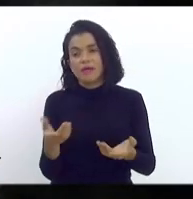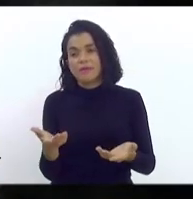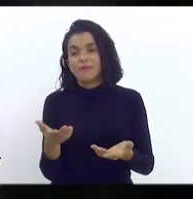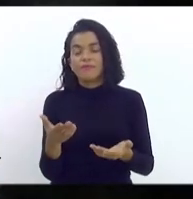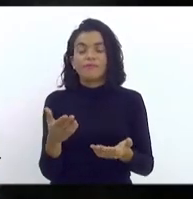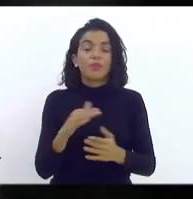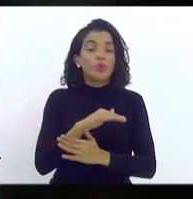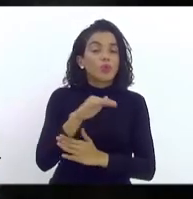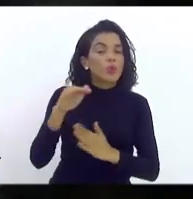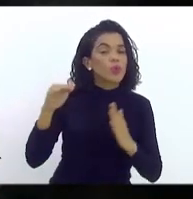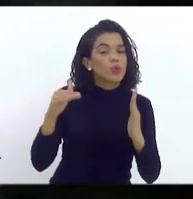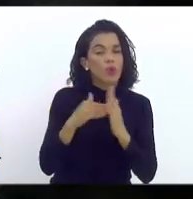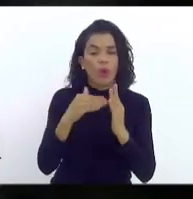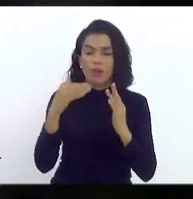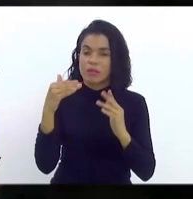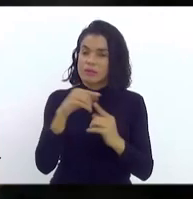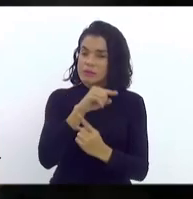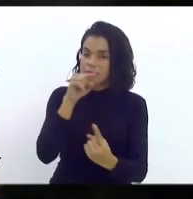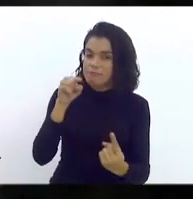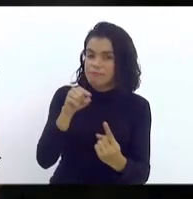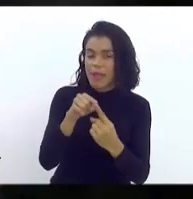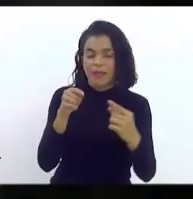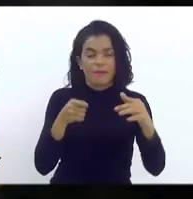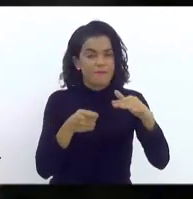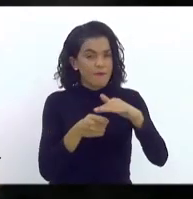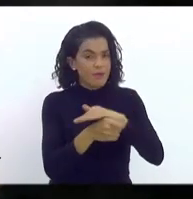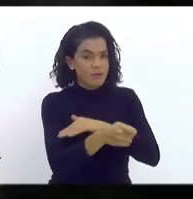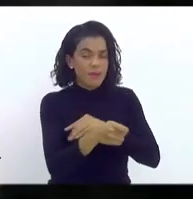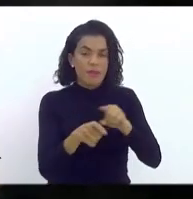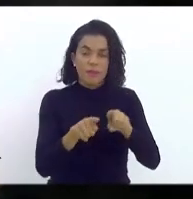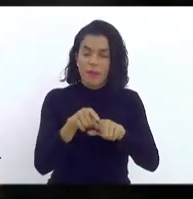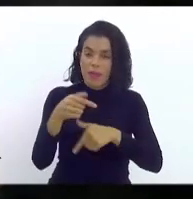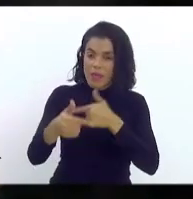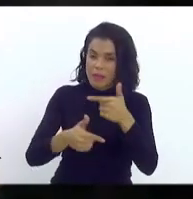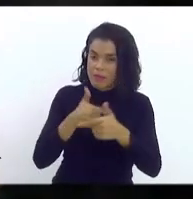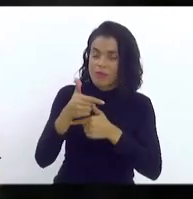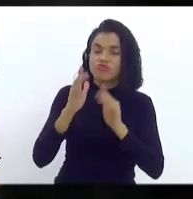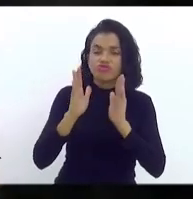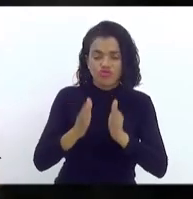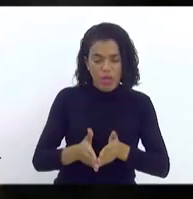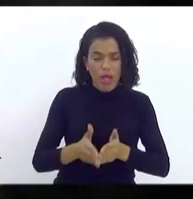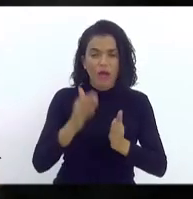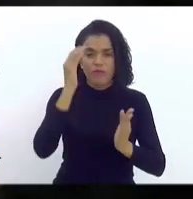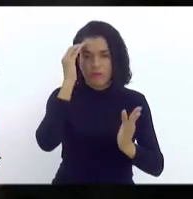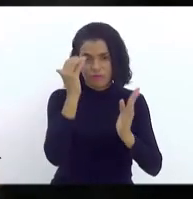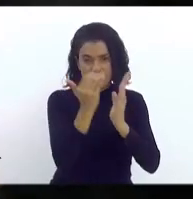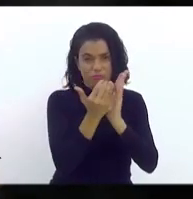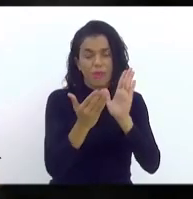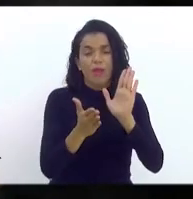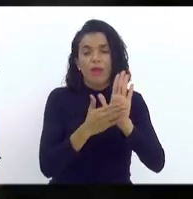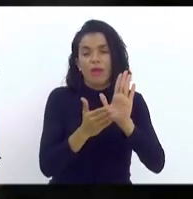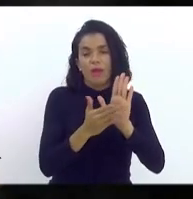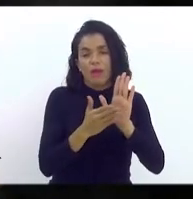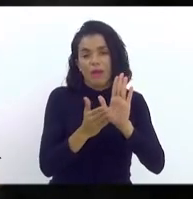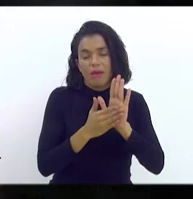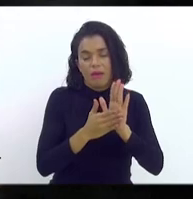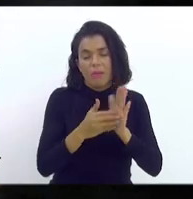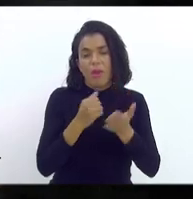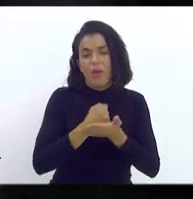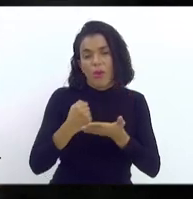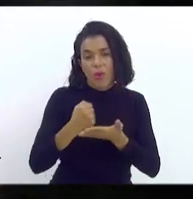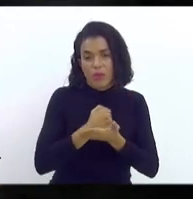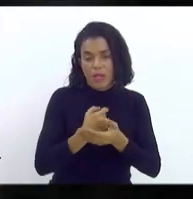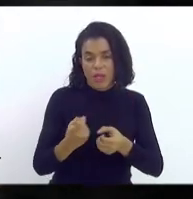todas as metas de investimento e atividade foram realizadas conforme proposto pela concessionária